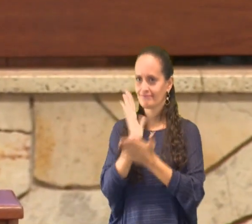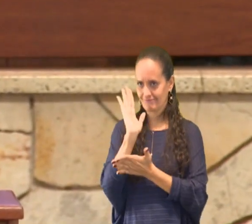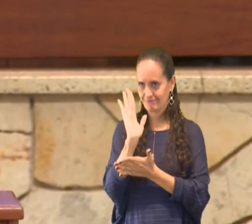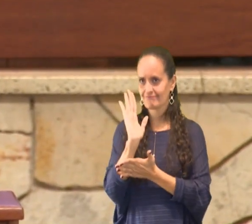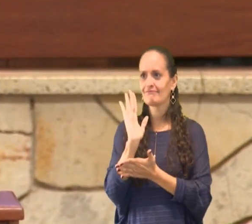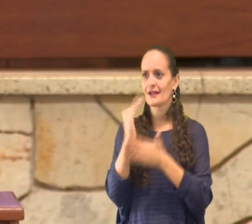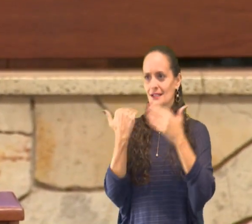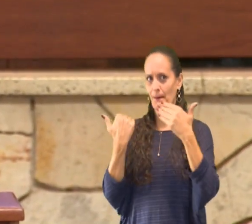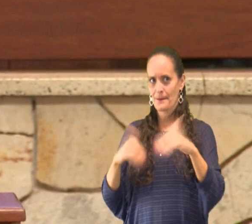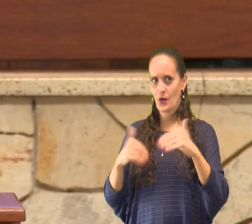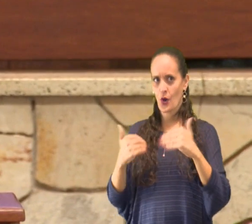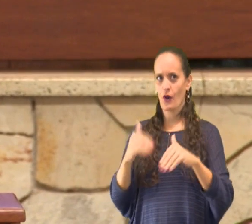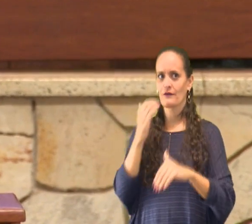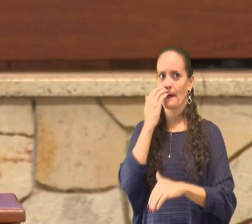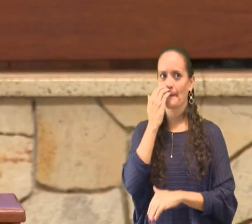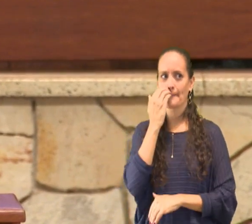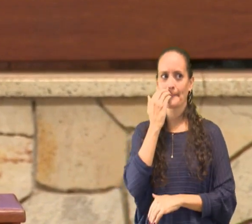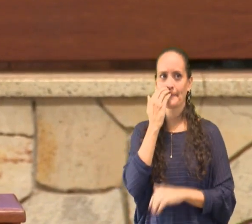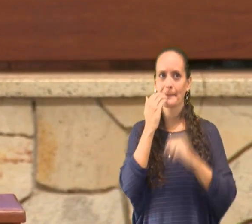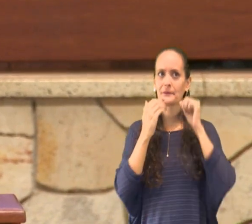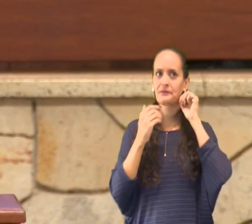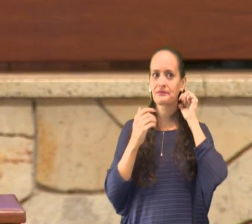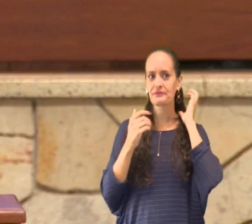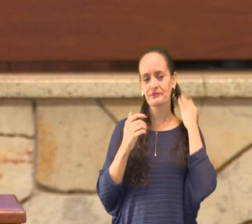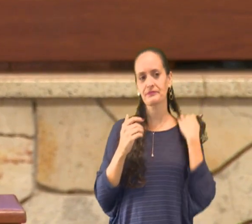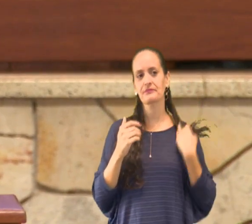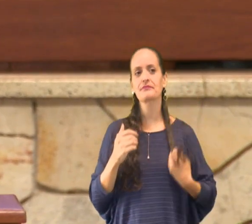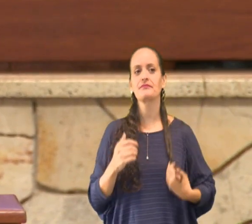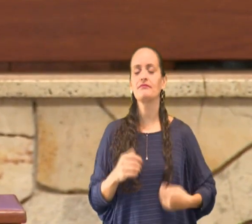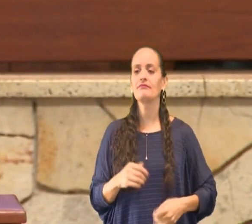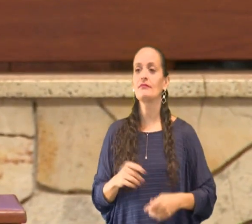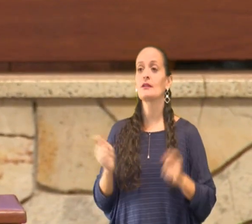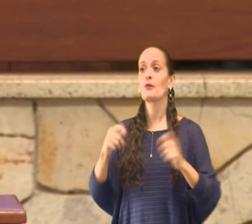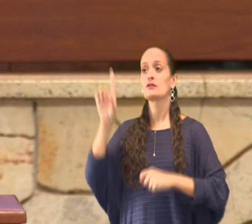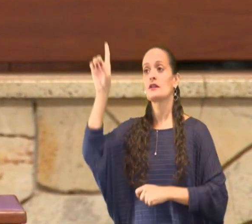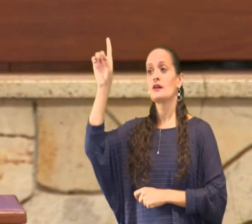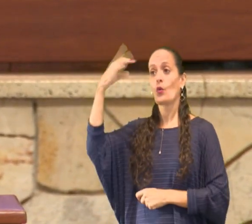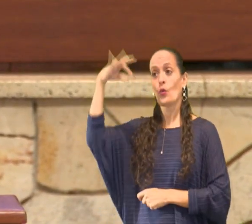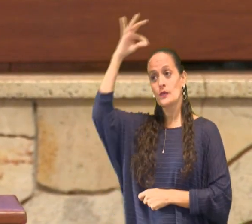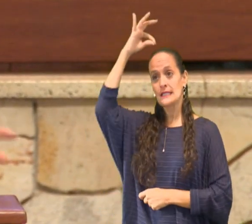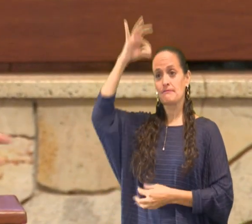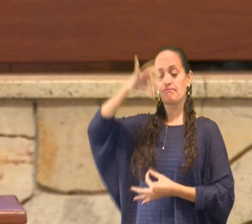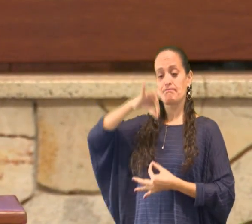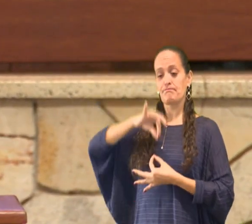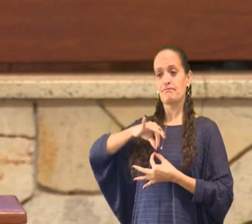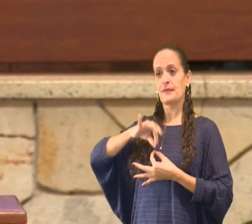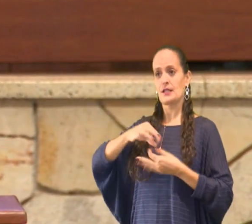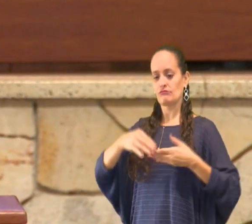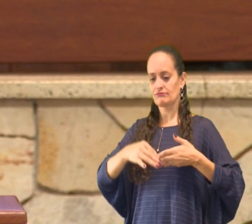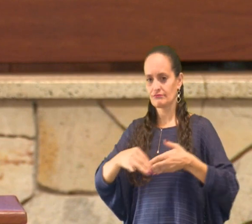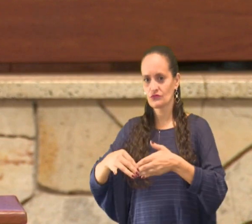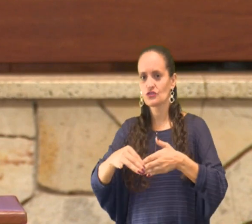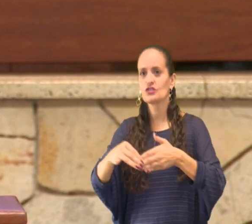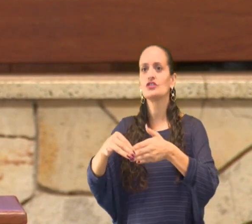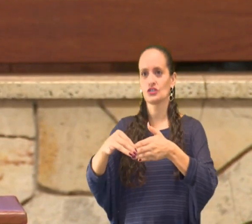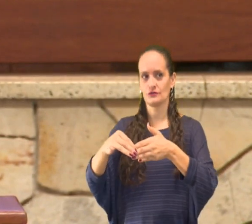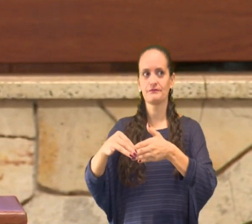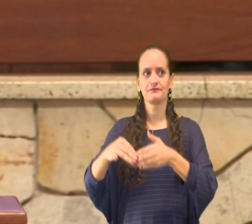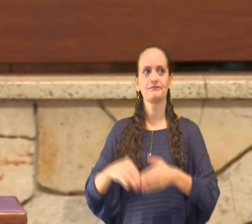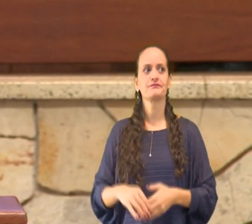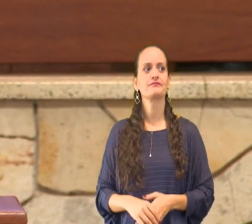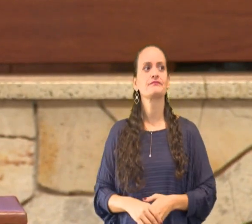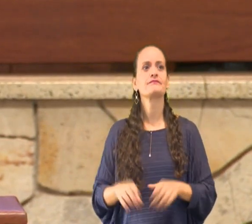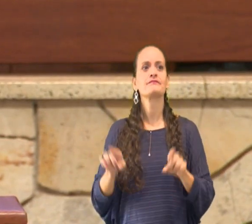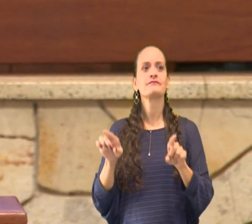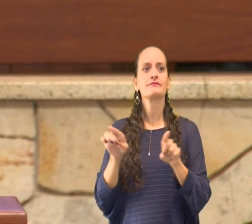certamente eles estarão ali na confiança do Espírito Santo, aquilo que estudaram, certamente, e